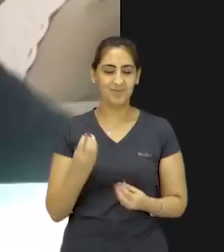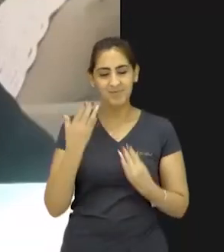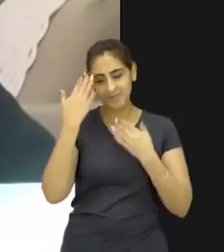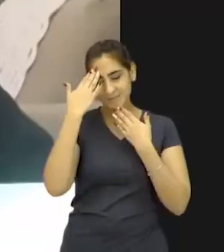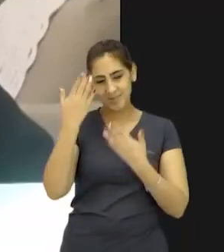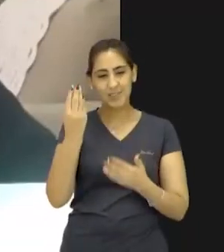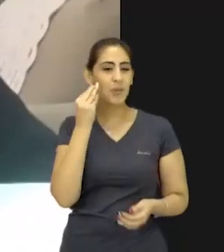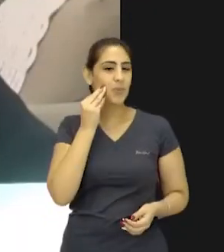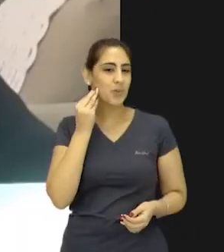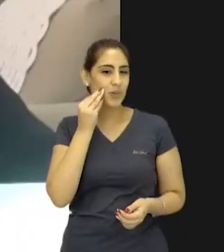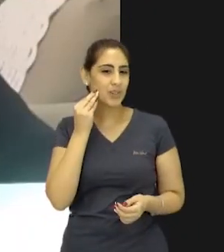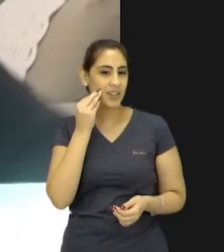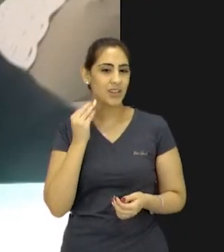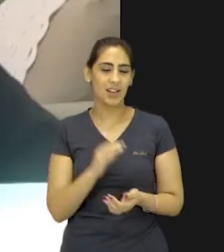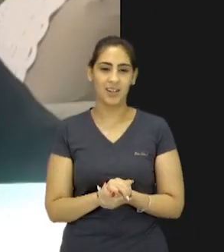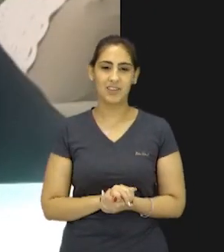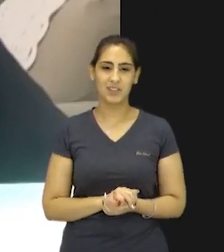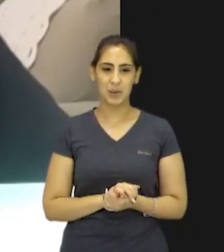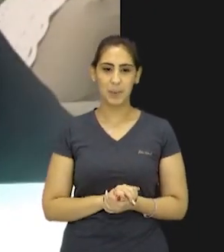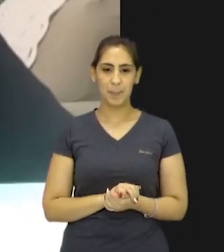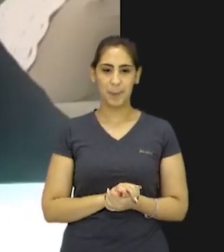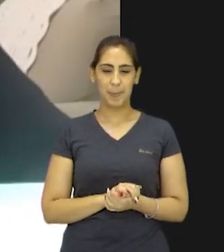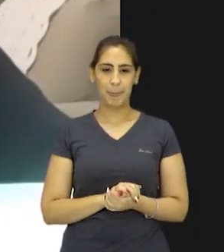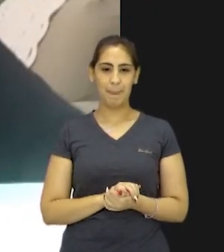agradeço a oportunidade e estamos aí.